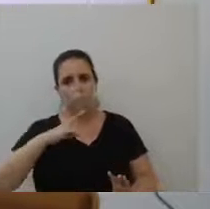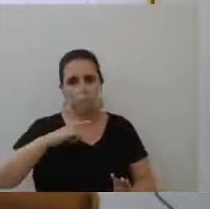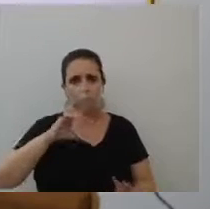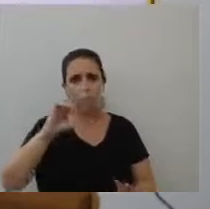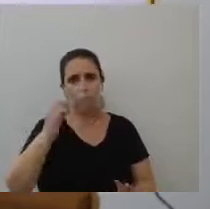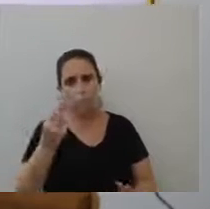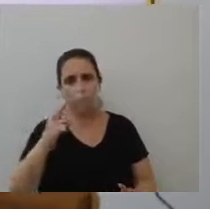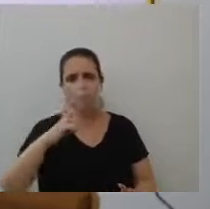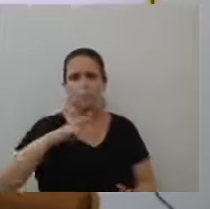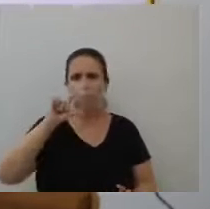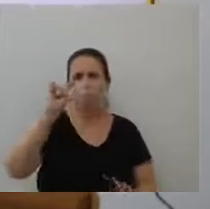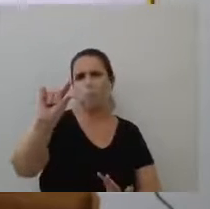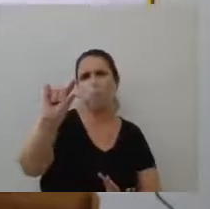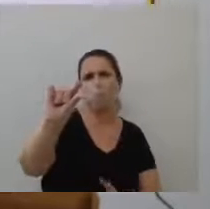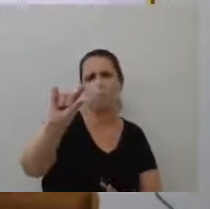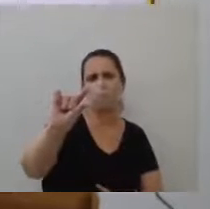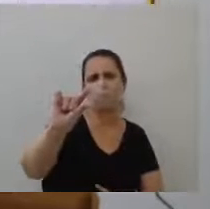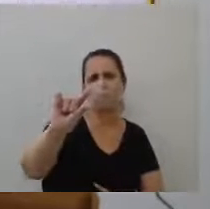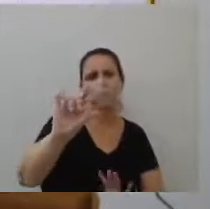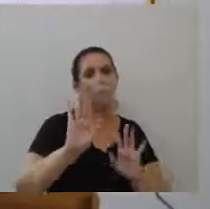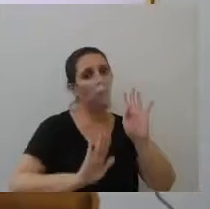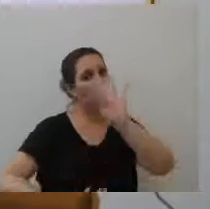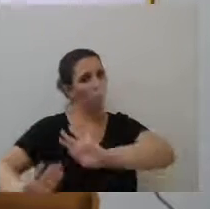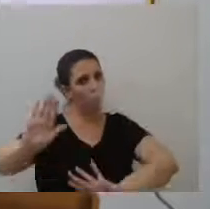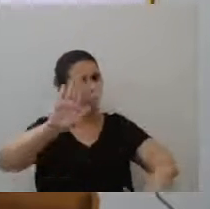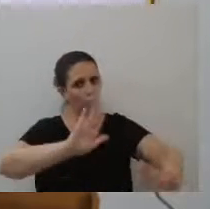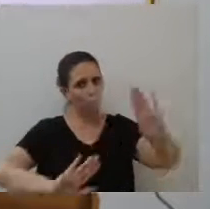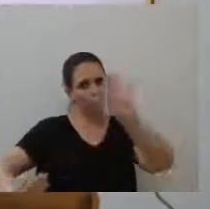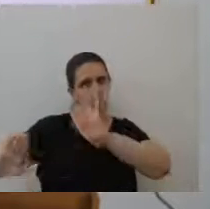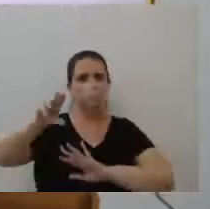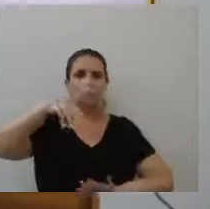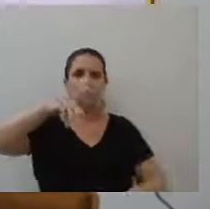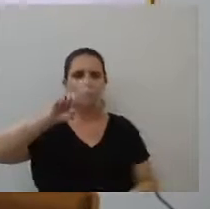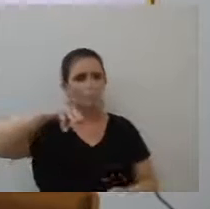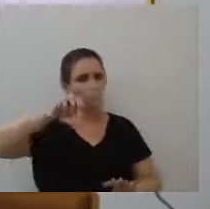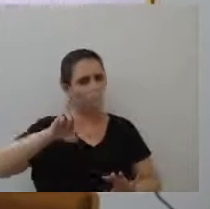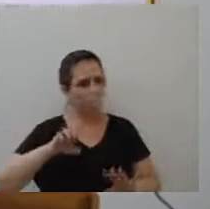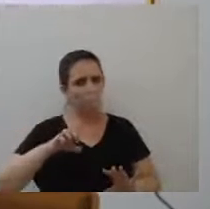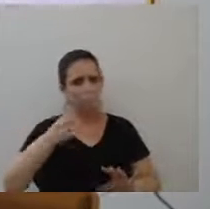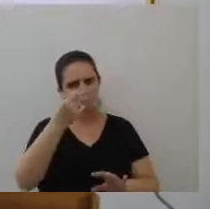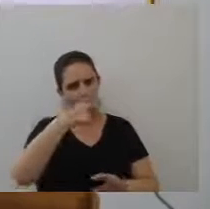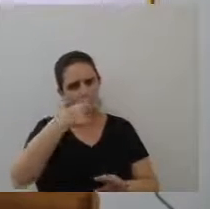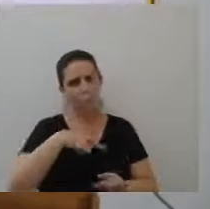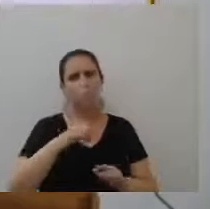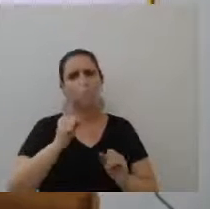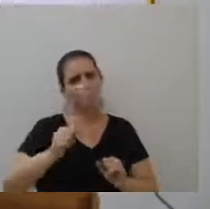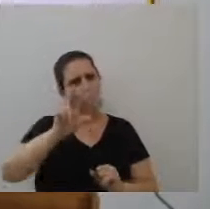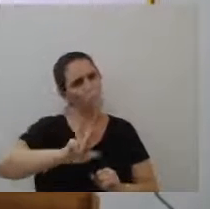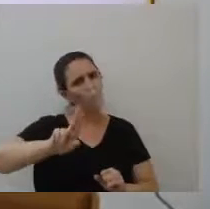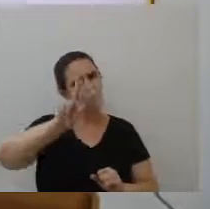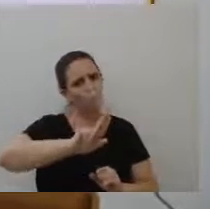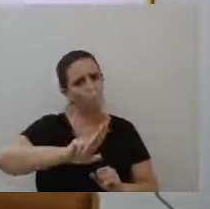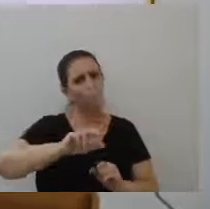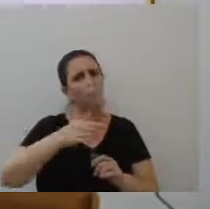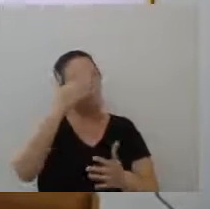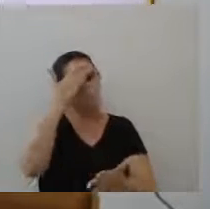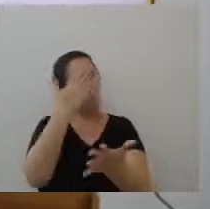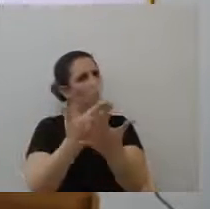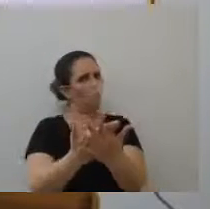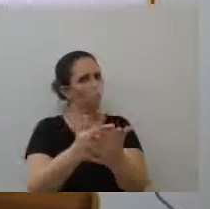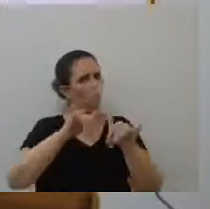tal, alguém me disse que era verdade, alguém mandou para mim. Espera aí, quer dizer que se você abriu no celular, se alguém